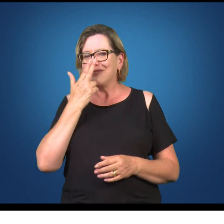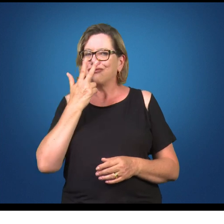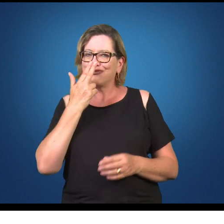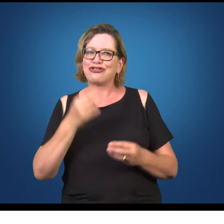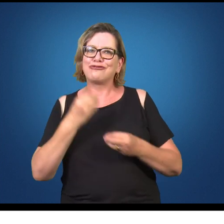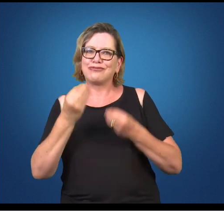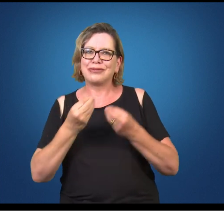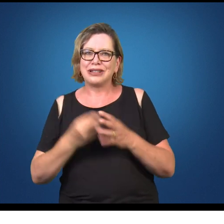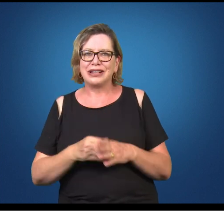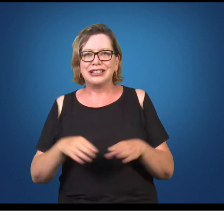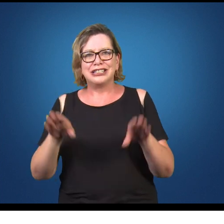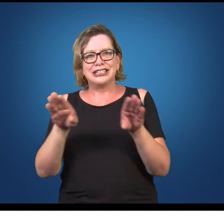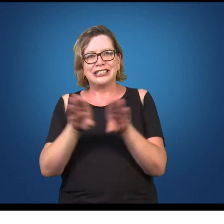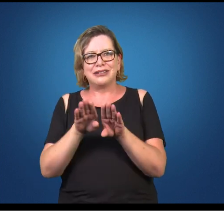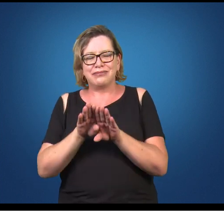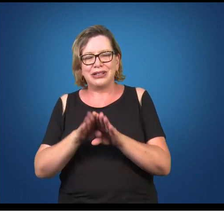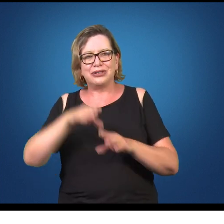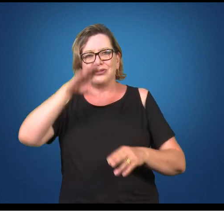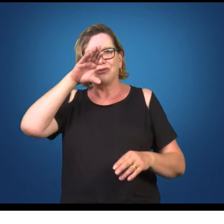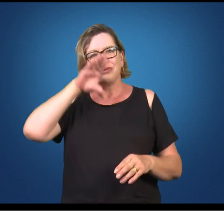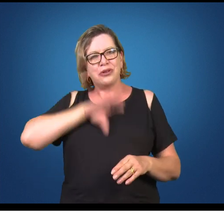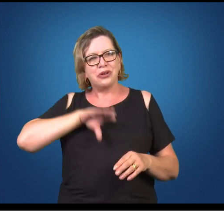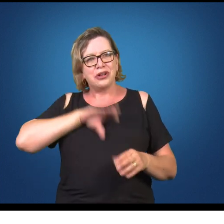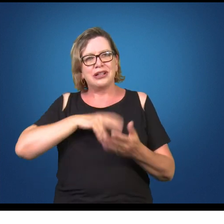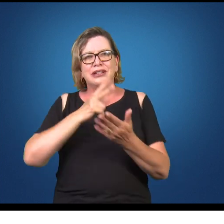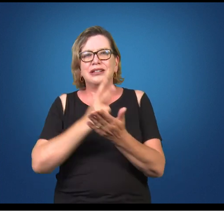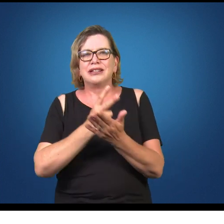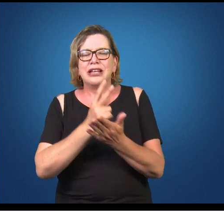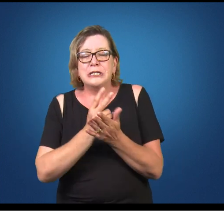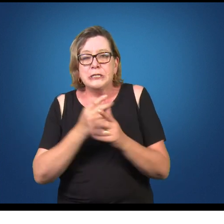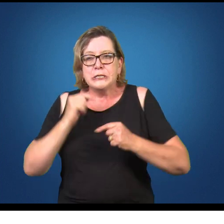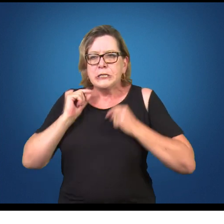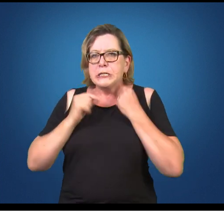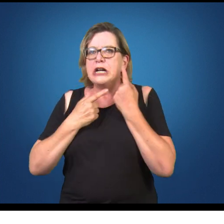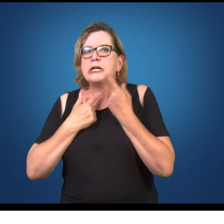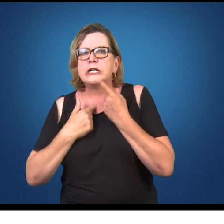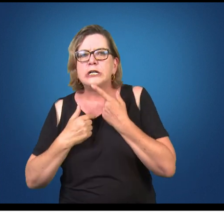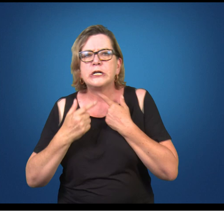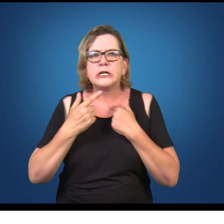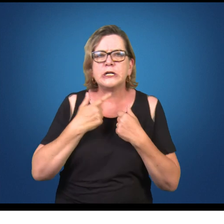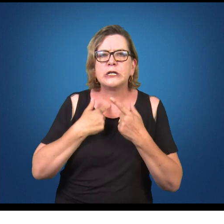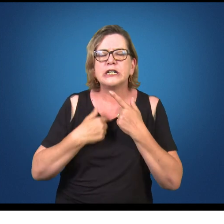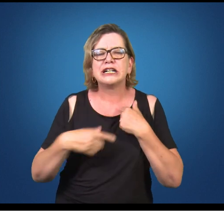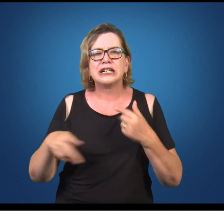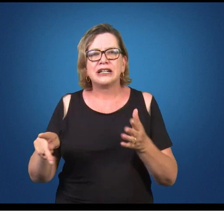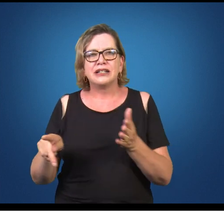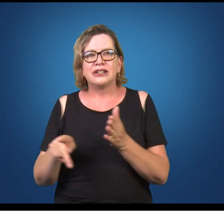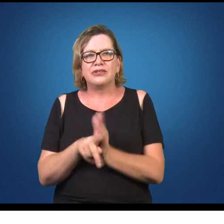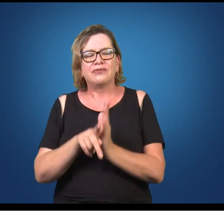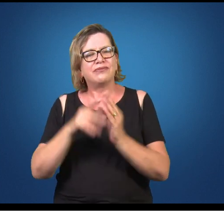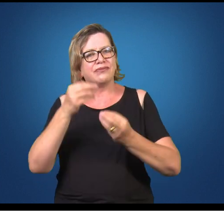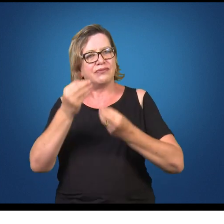E também dentro do português, geralmente tem uma ânsia muito grande, né, pela questão da